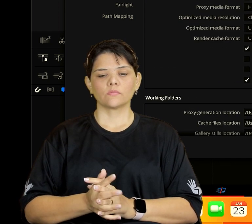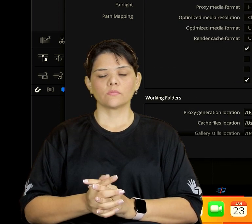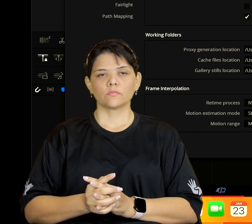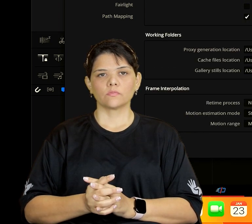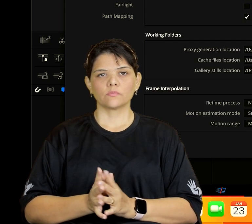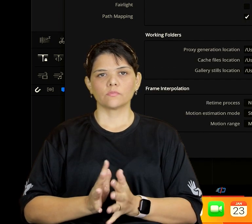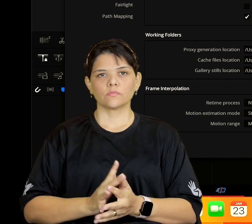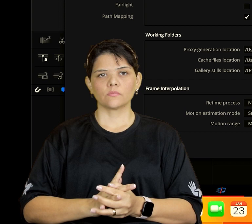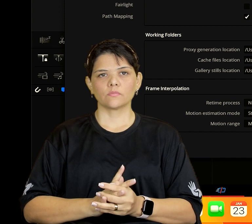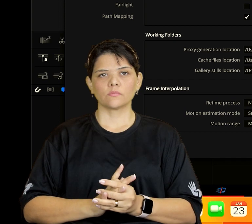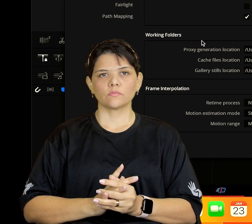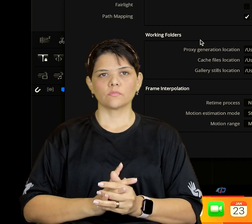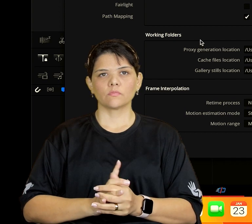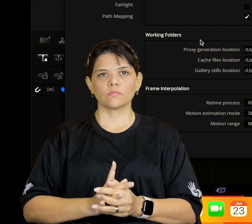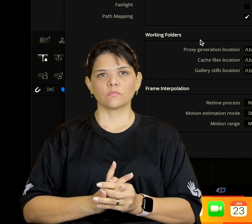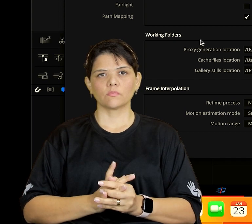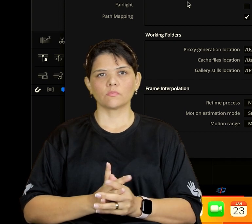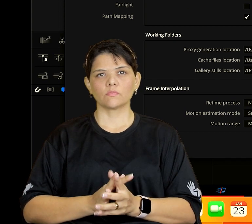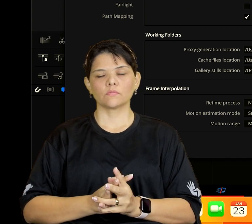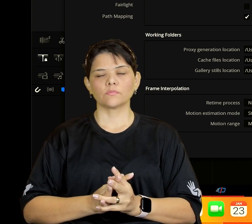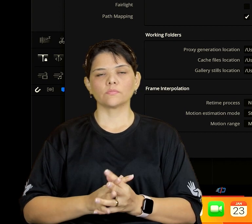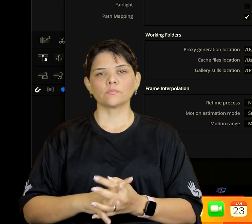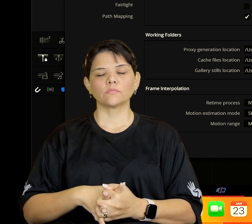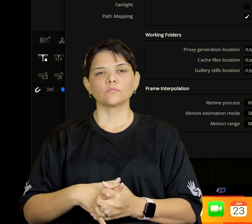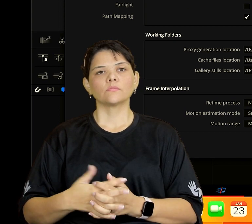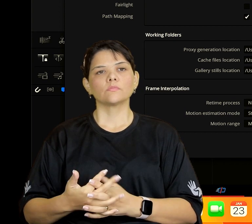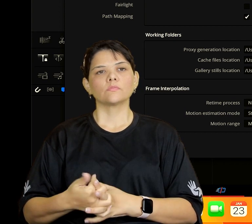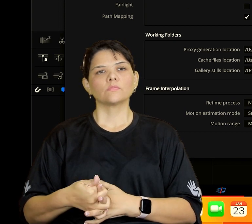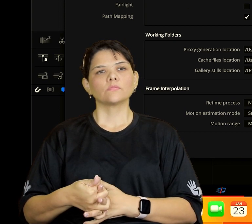Senão a gente vai tocar o barco aqui.